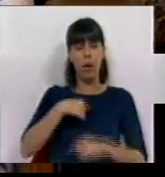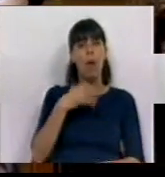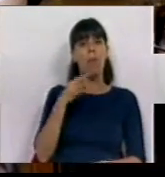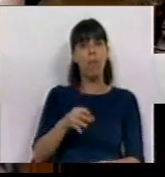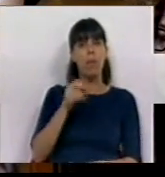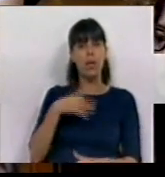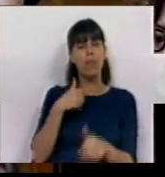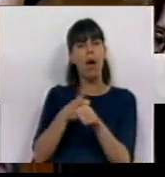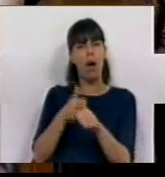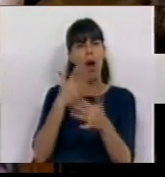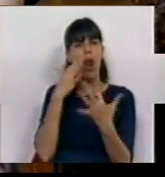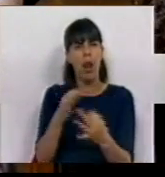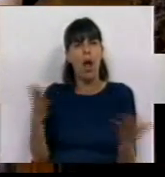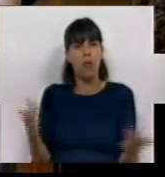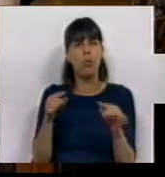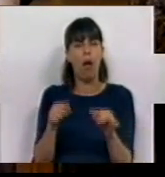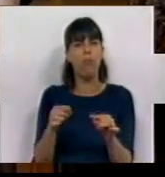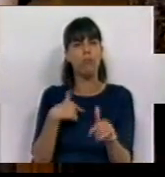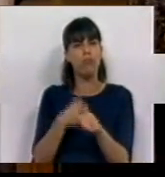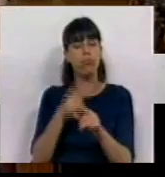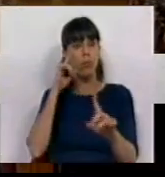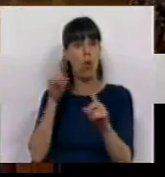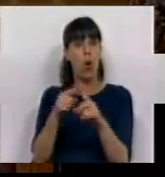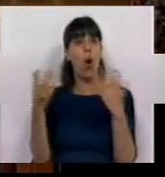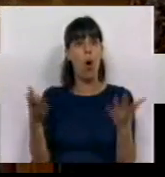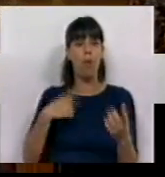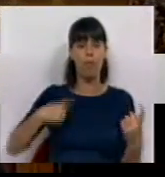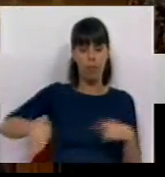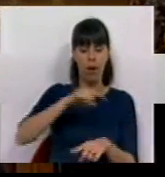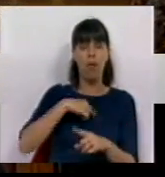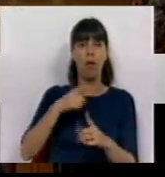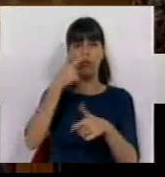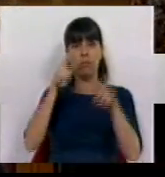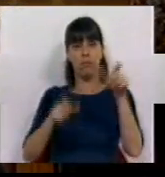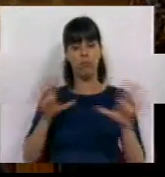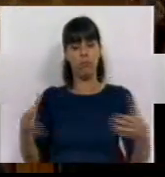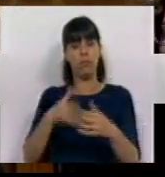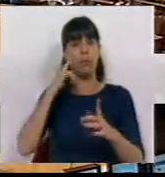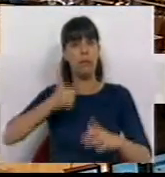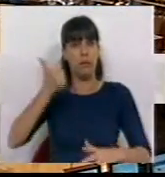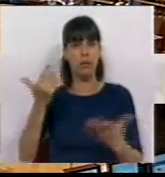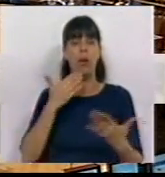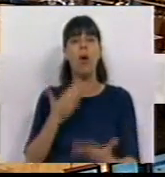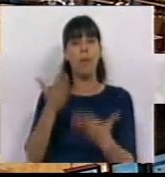PCP acompanhamos naturalmente esse objetivo que para nós é civilizacional. Muito obrigada.